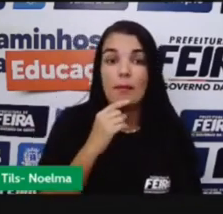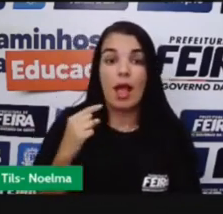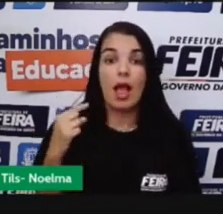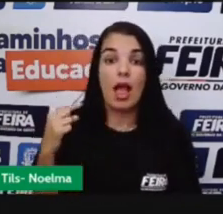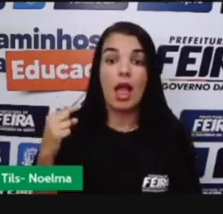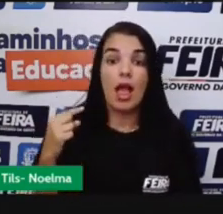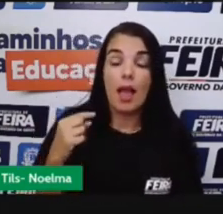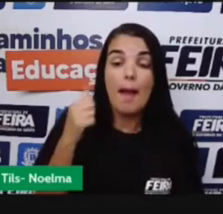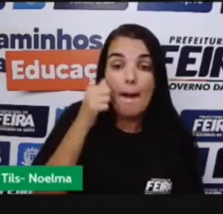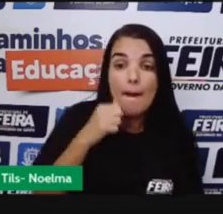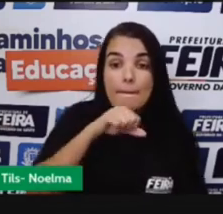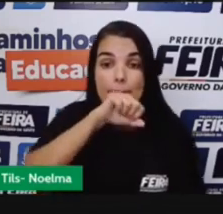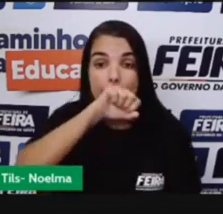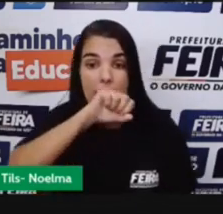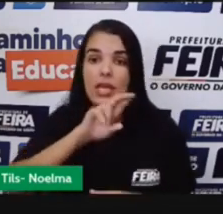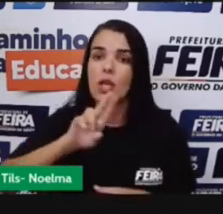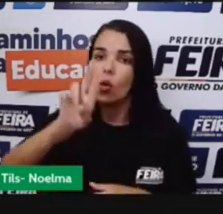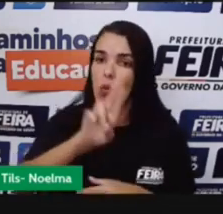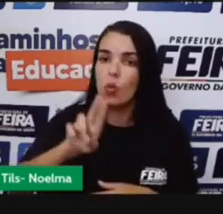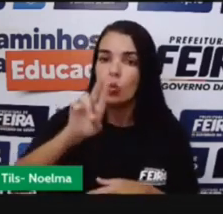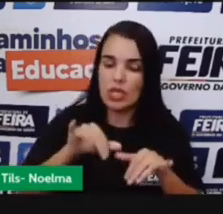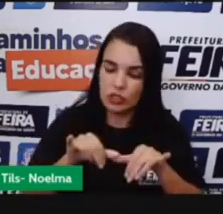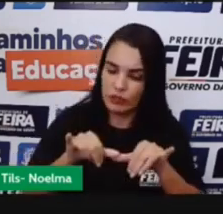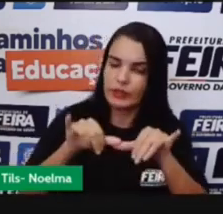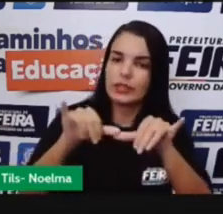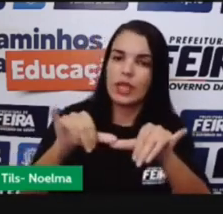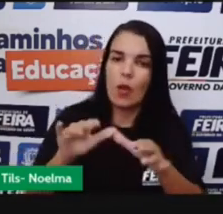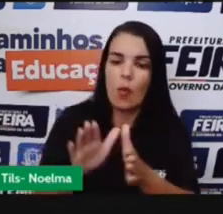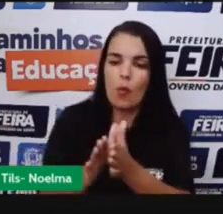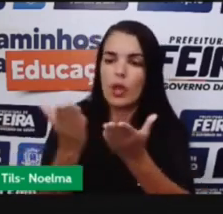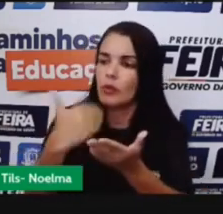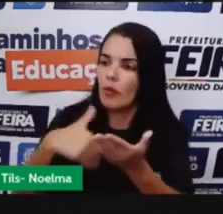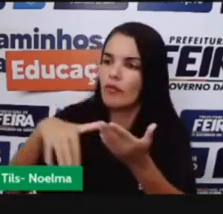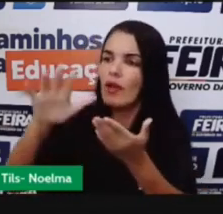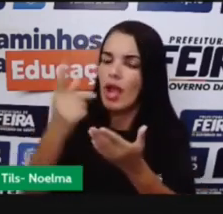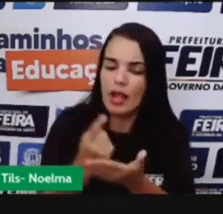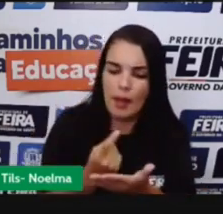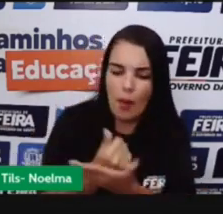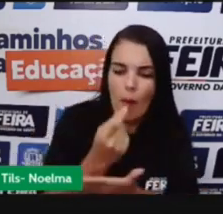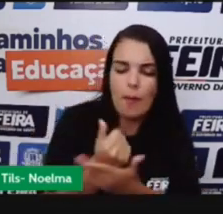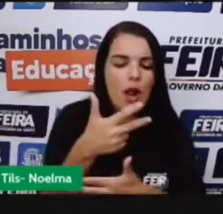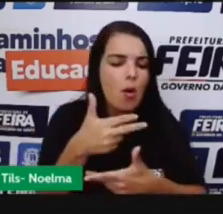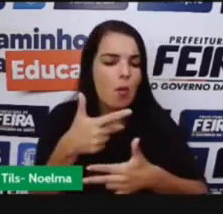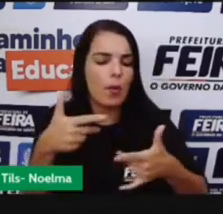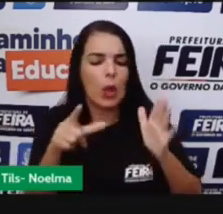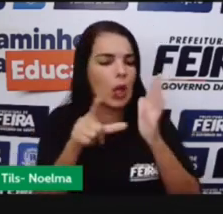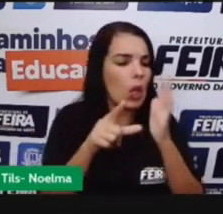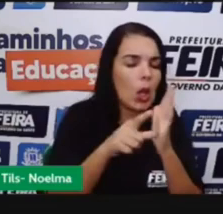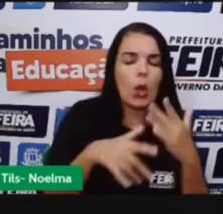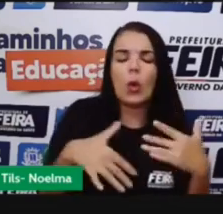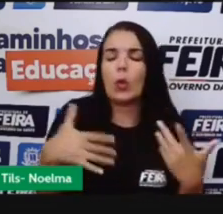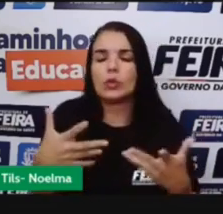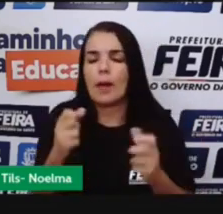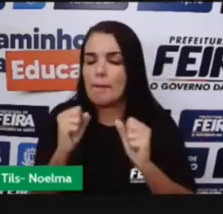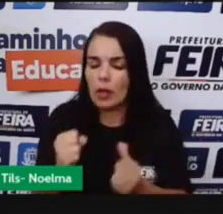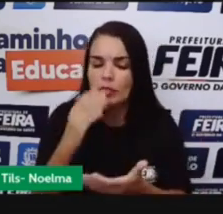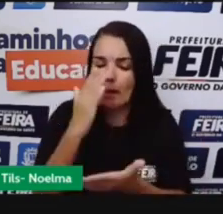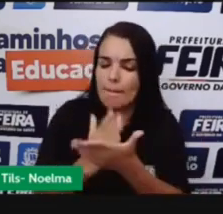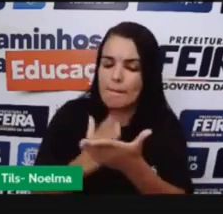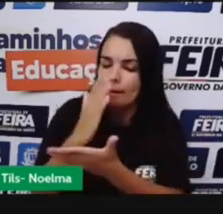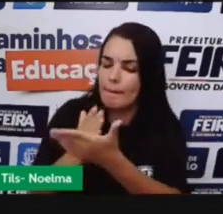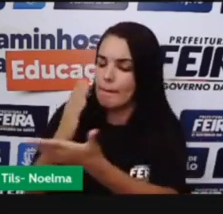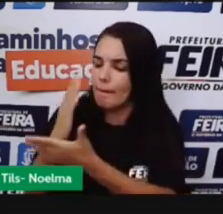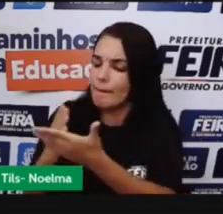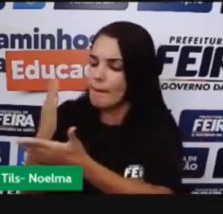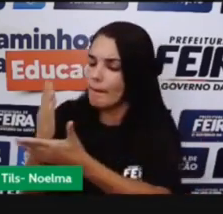utiliza a divisão até mesmo quando ela vai comprar um móvel em uma loja, né? Onde ela parcela o valor